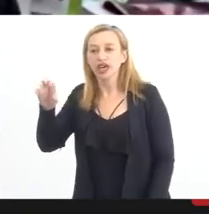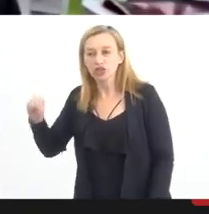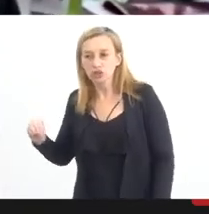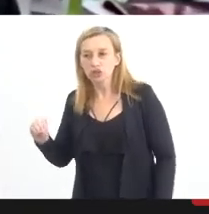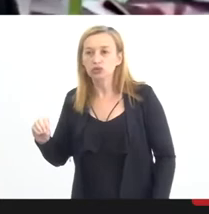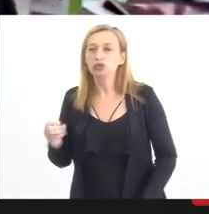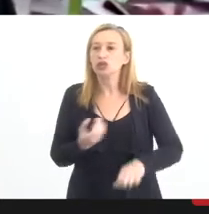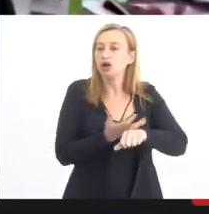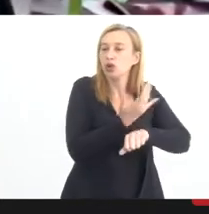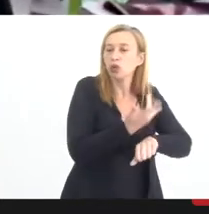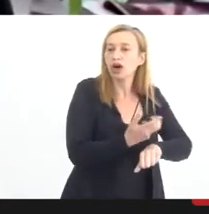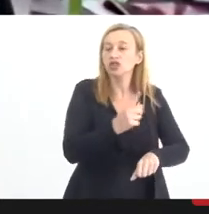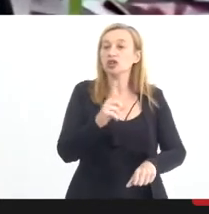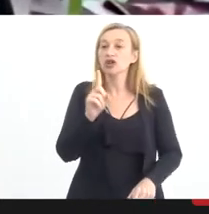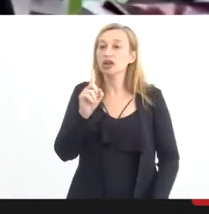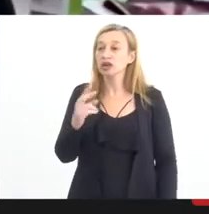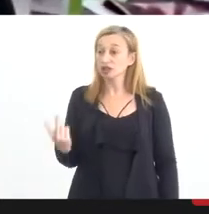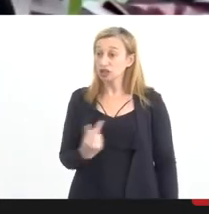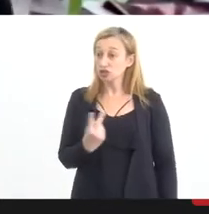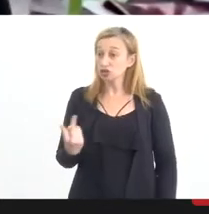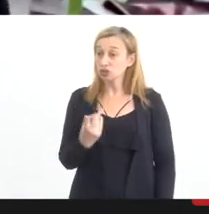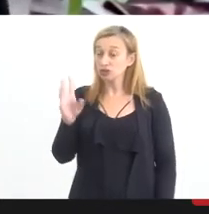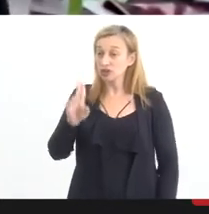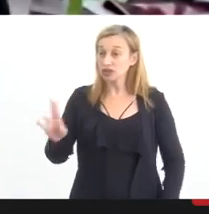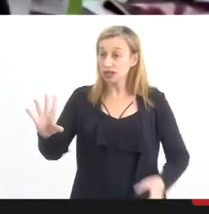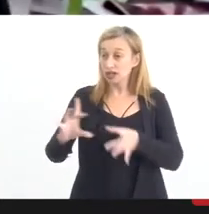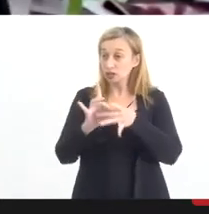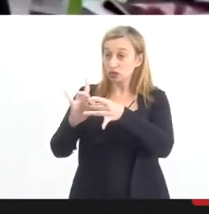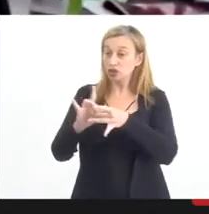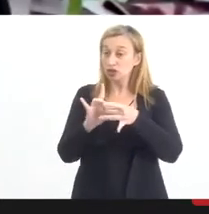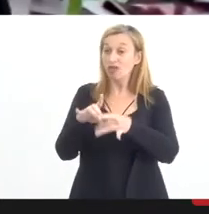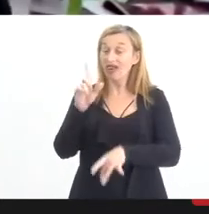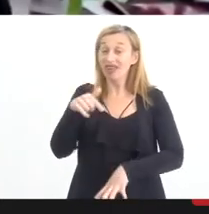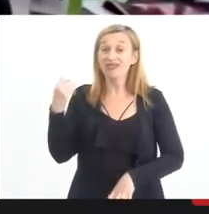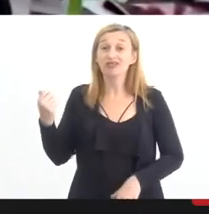Eu acho que é necessário, e isso